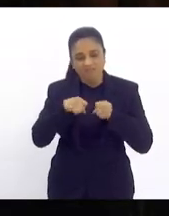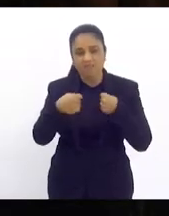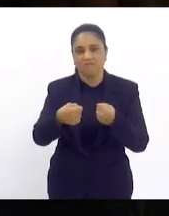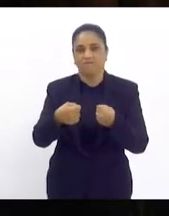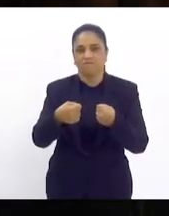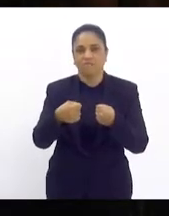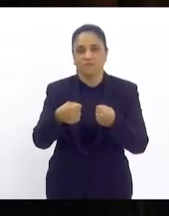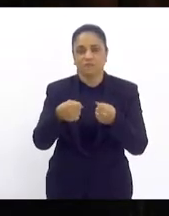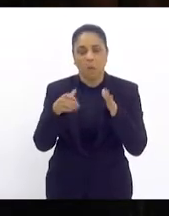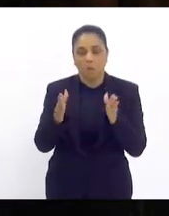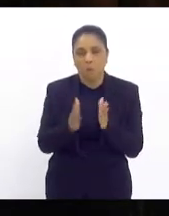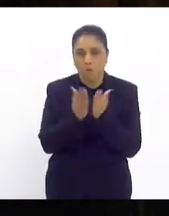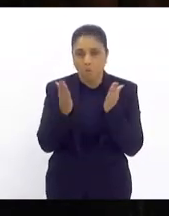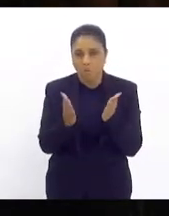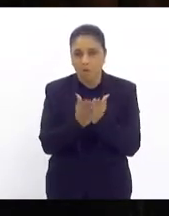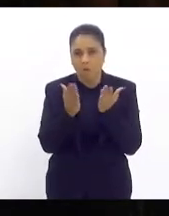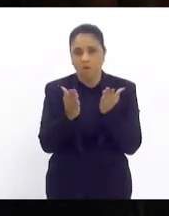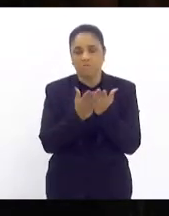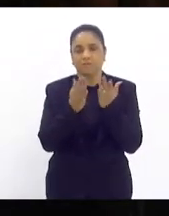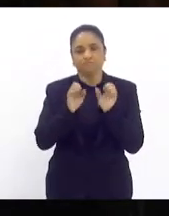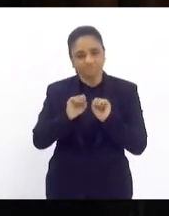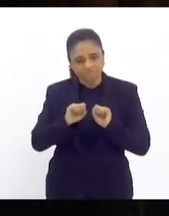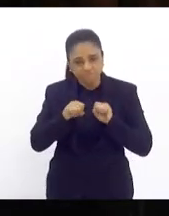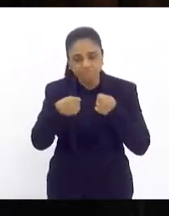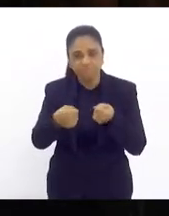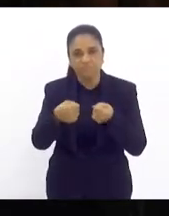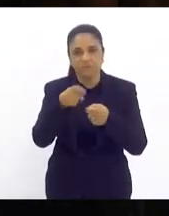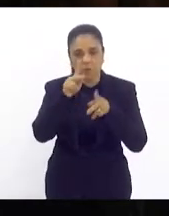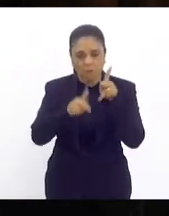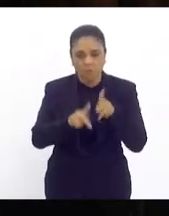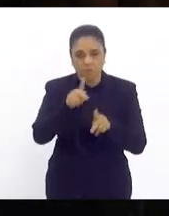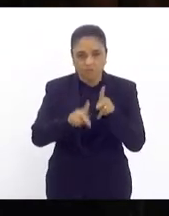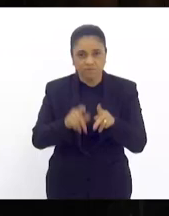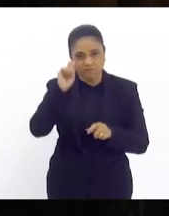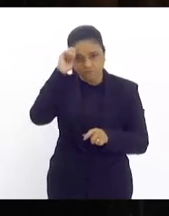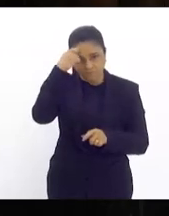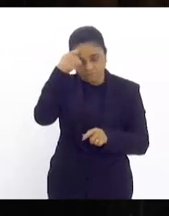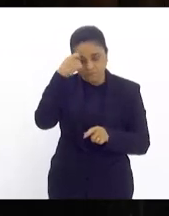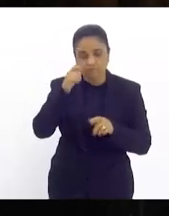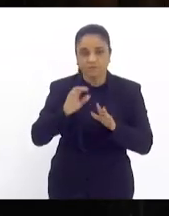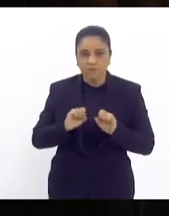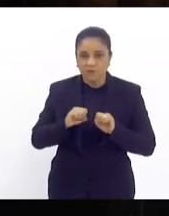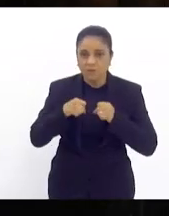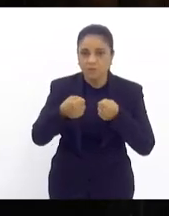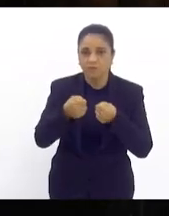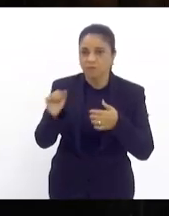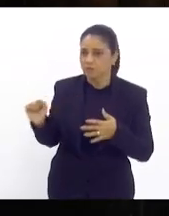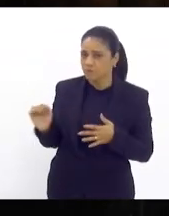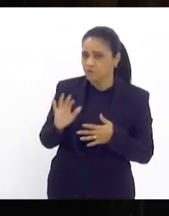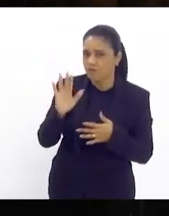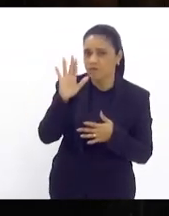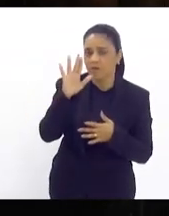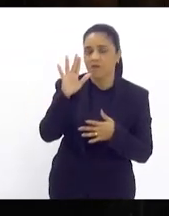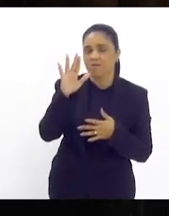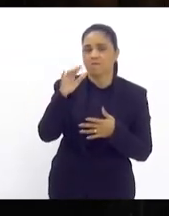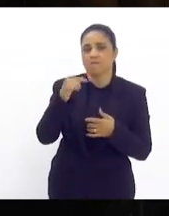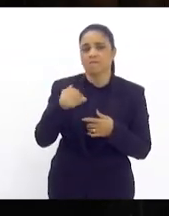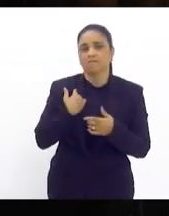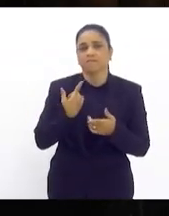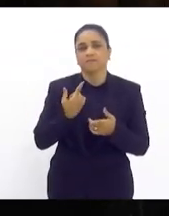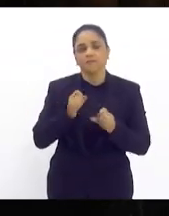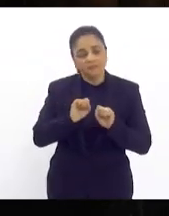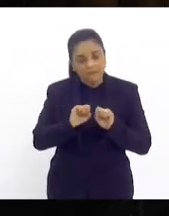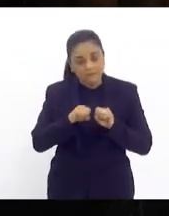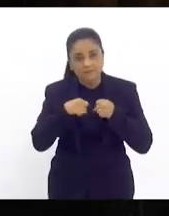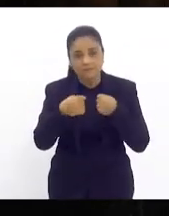aos pobres a nossa defesa ao povo Preto ao povo de favela e periferia a nossa defesa